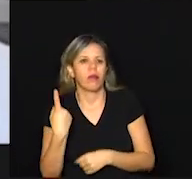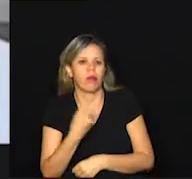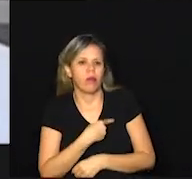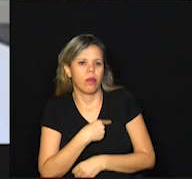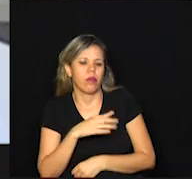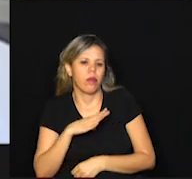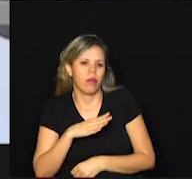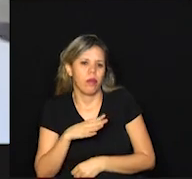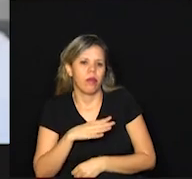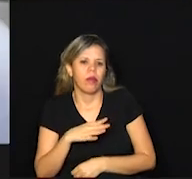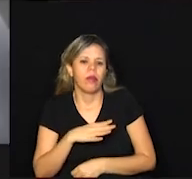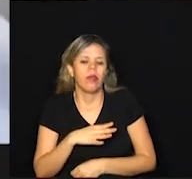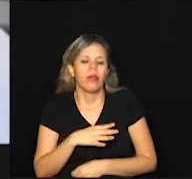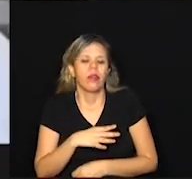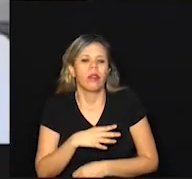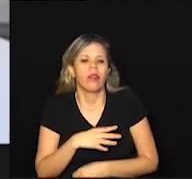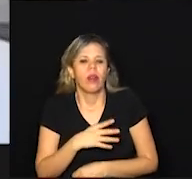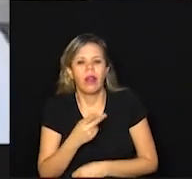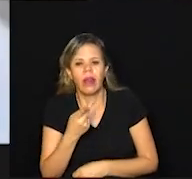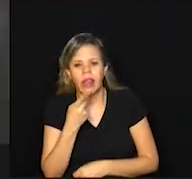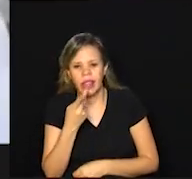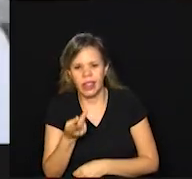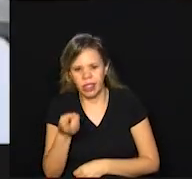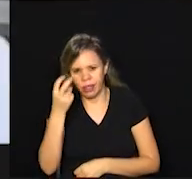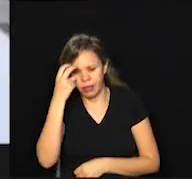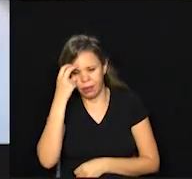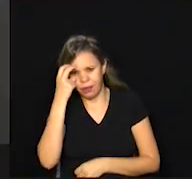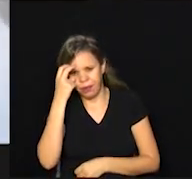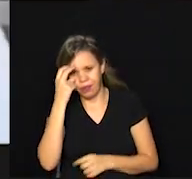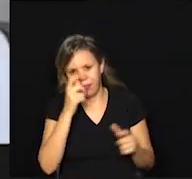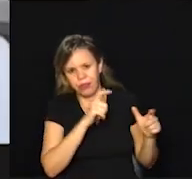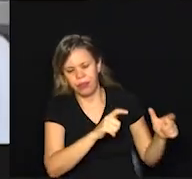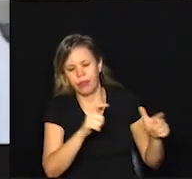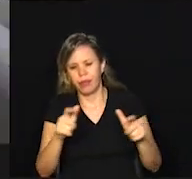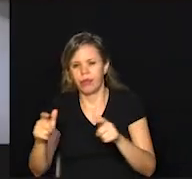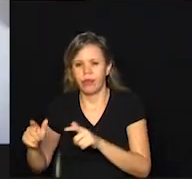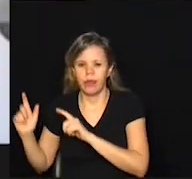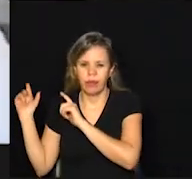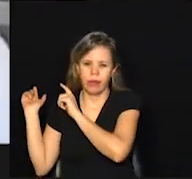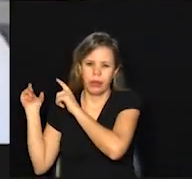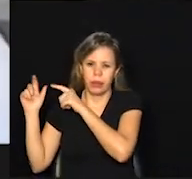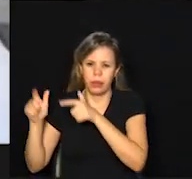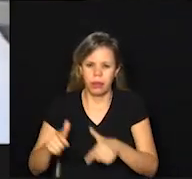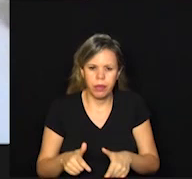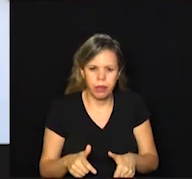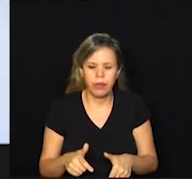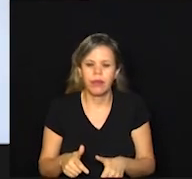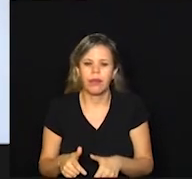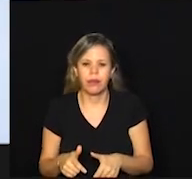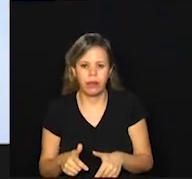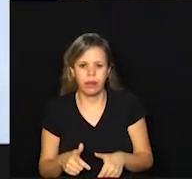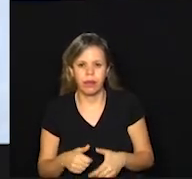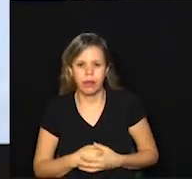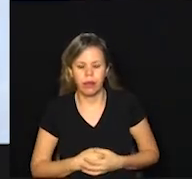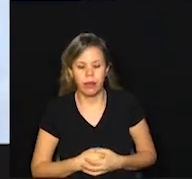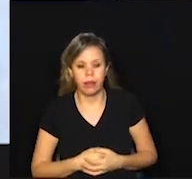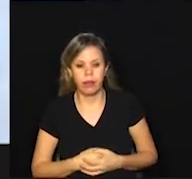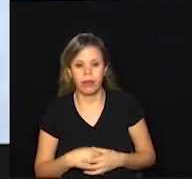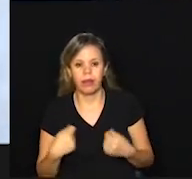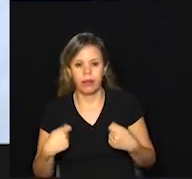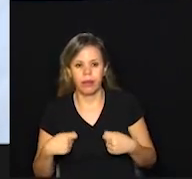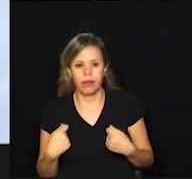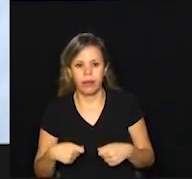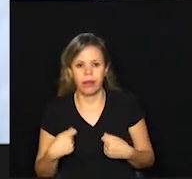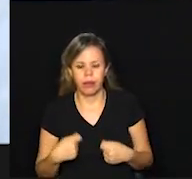das nossas dessa nossa cidade e quando a gente fala de cultura desses Espaços das tradições Olá o e